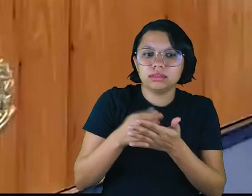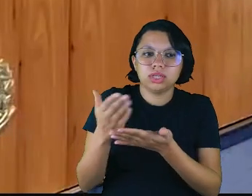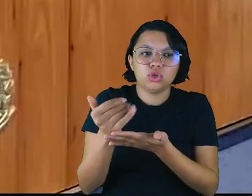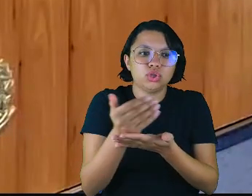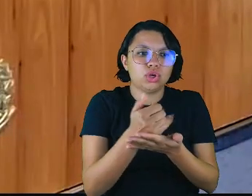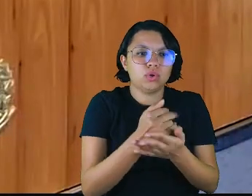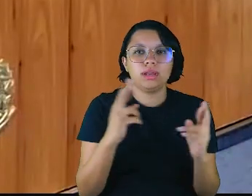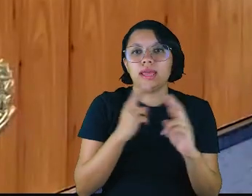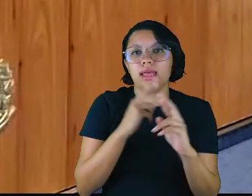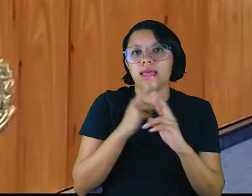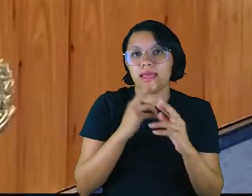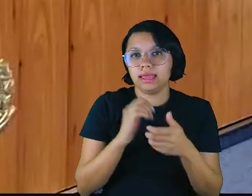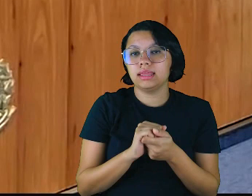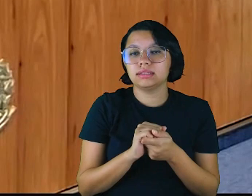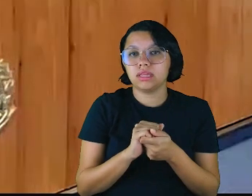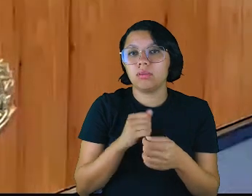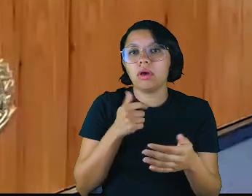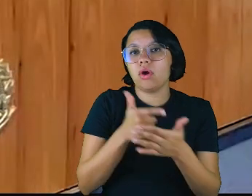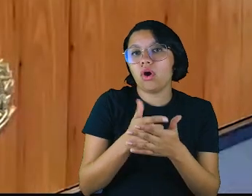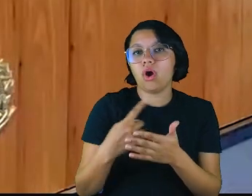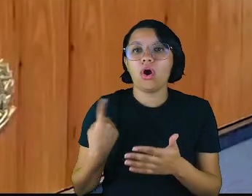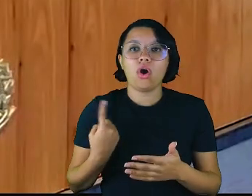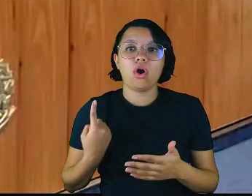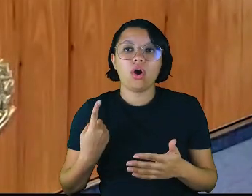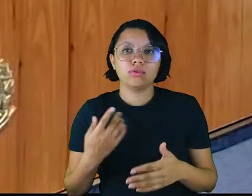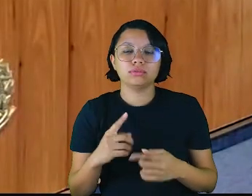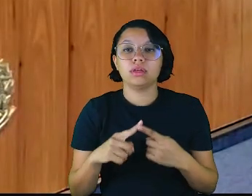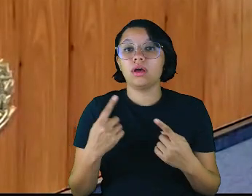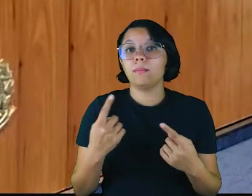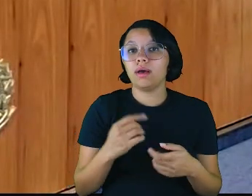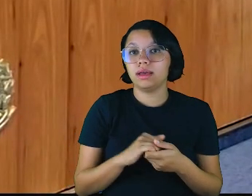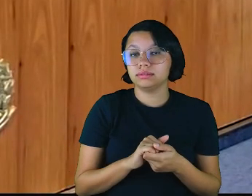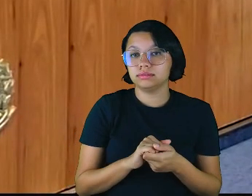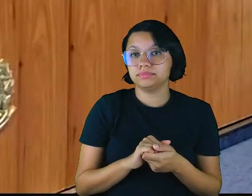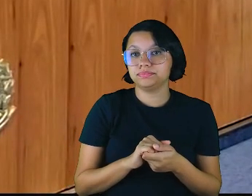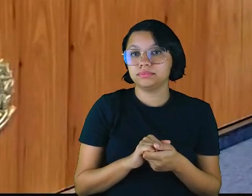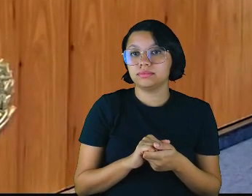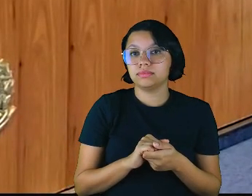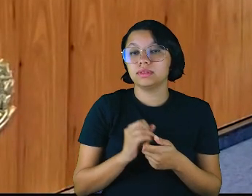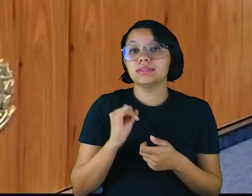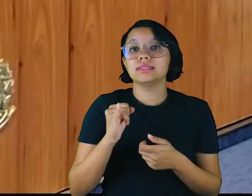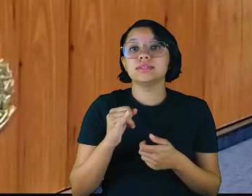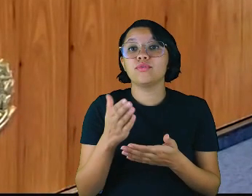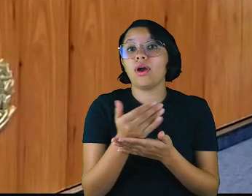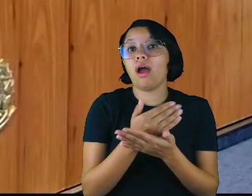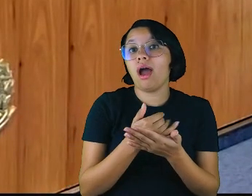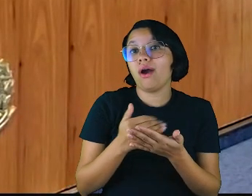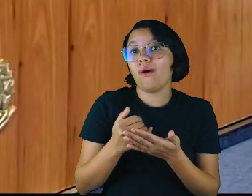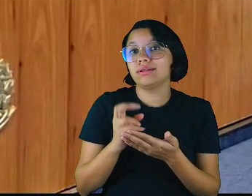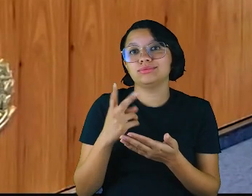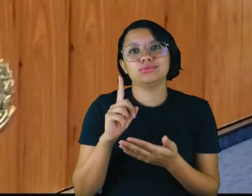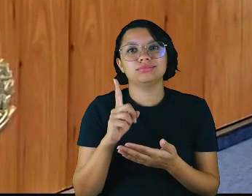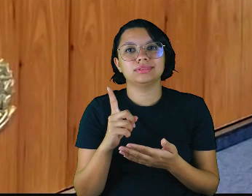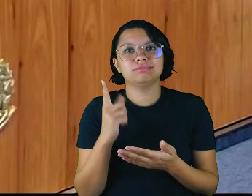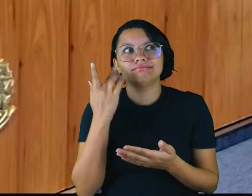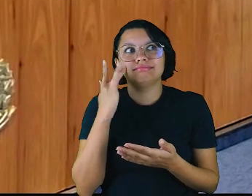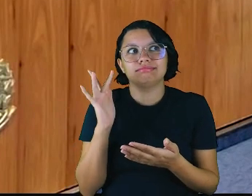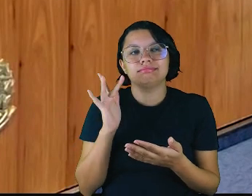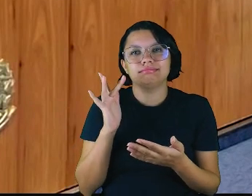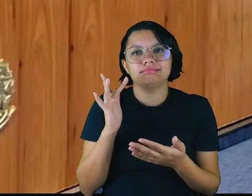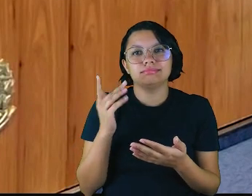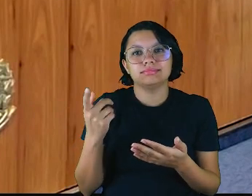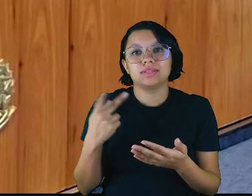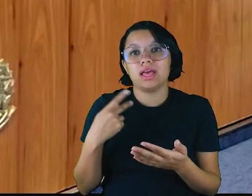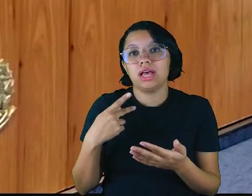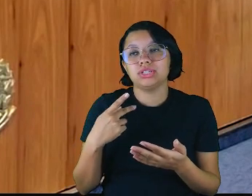de recolher em relação aos contribuintes individuais. Agora, se isso foi recolhido ou não, eu não sei, né? A gente